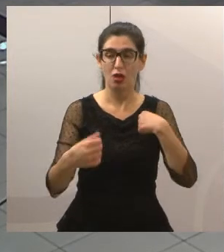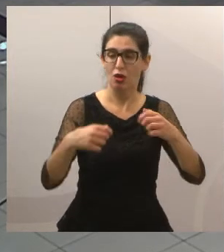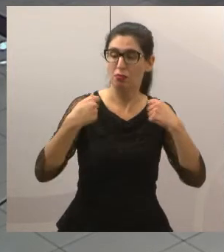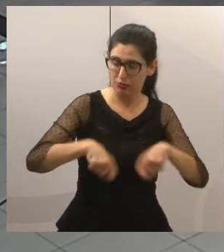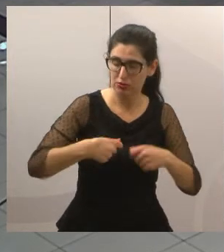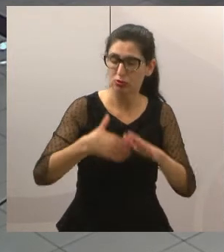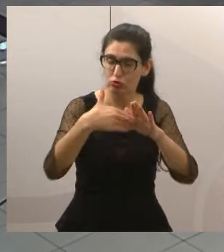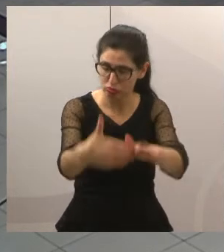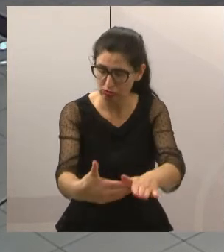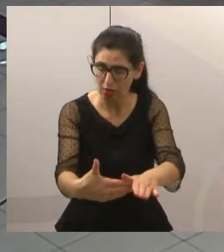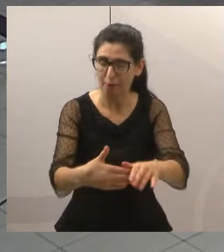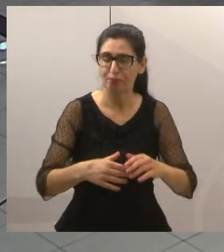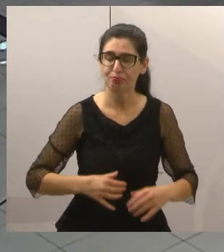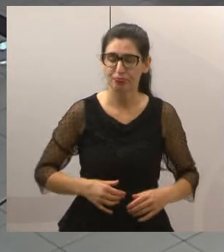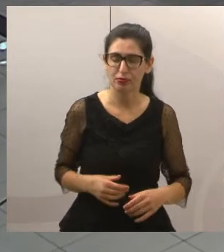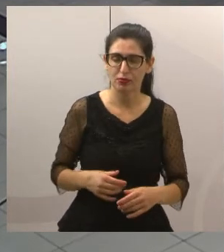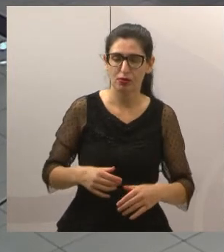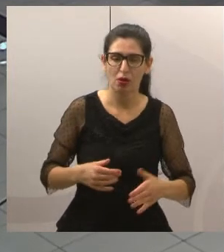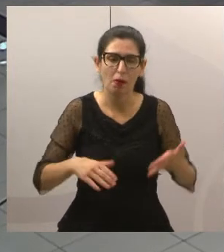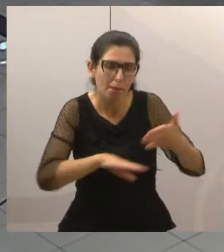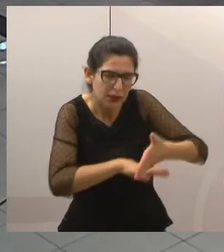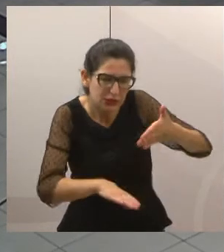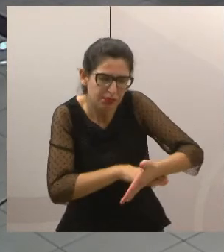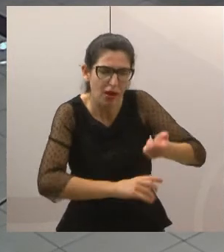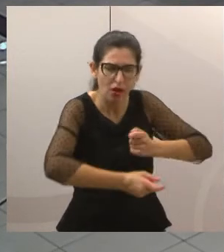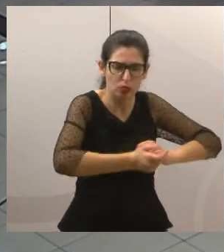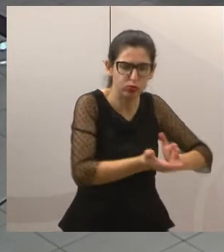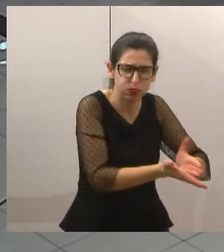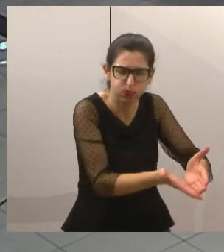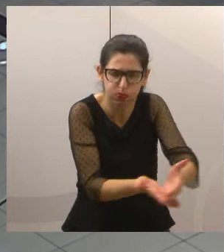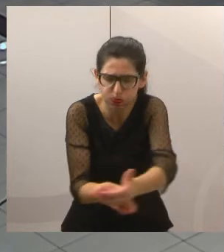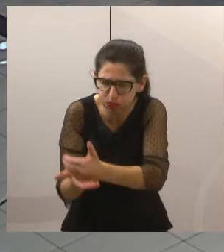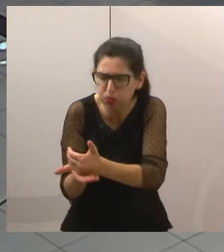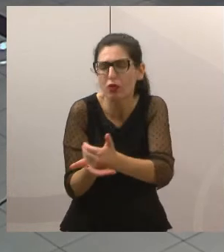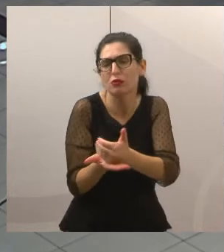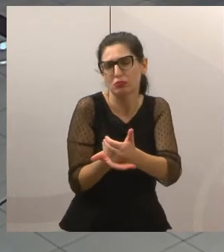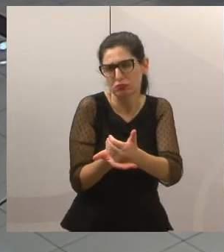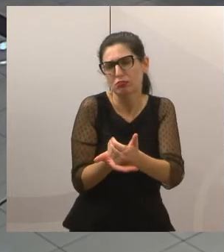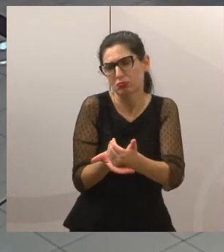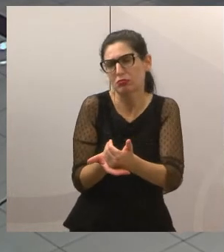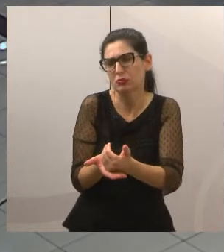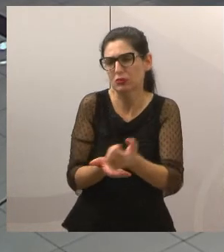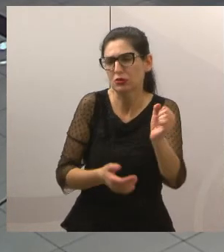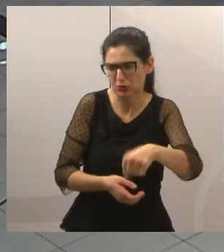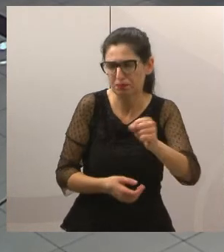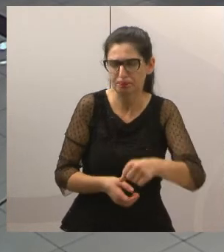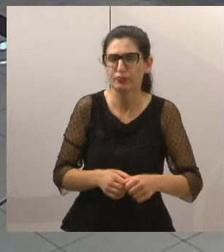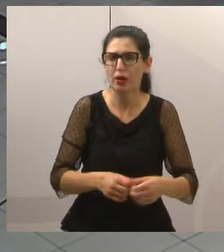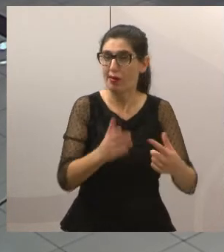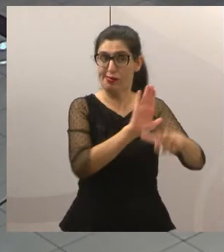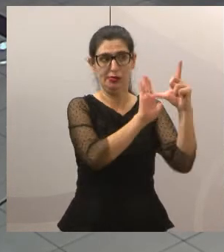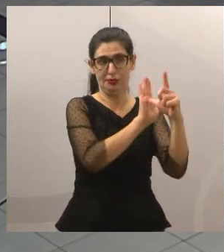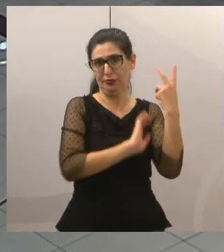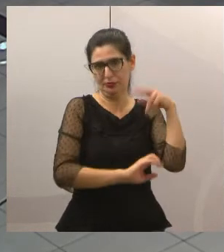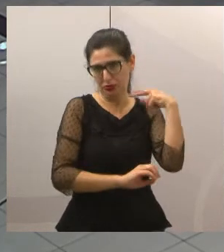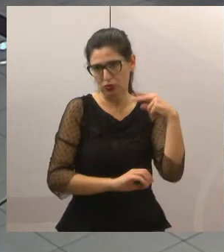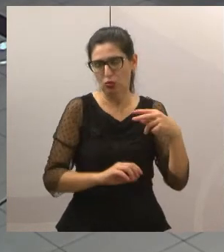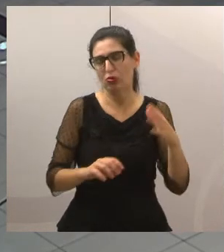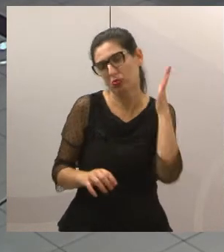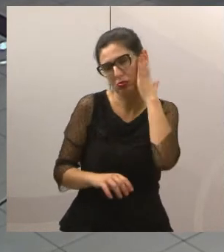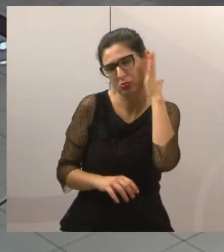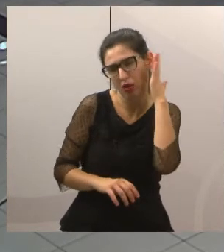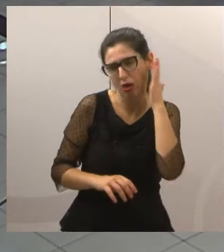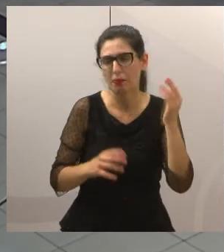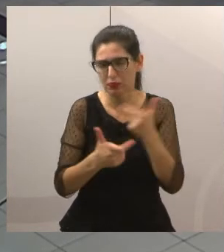de ter participado, né, do orçamento e dessa formulação. Então, é importante quando até o Luiz Flávio comenta um pouquinho sobre